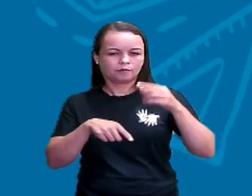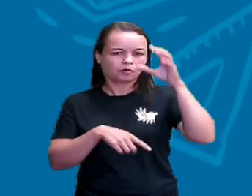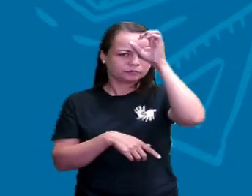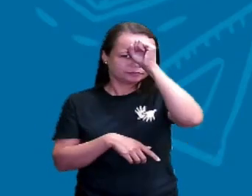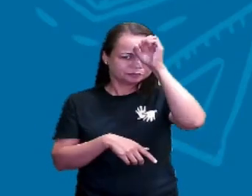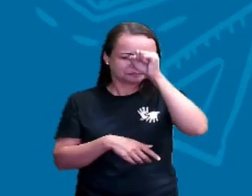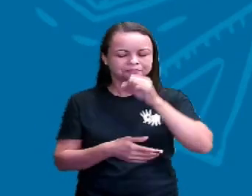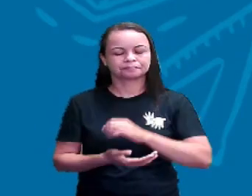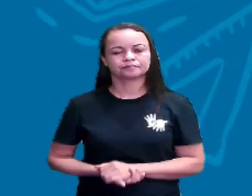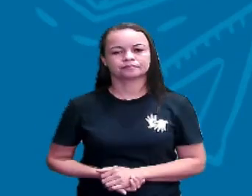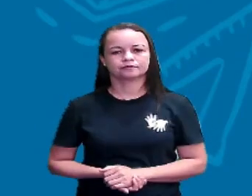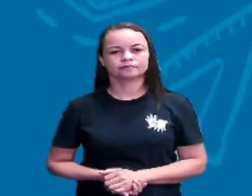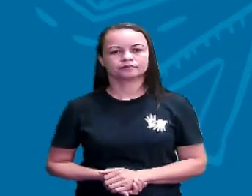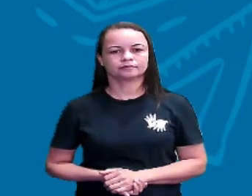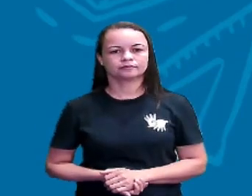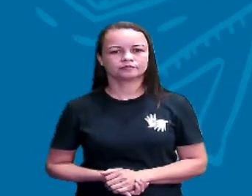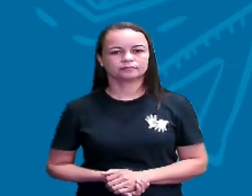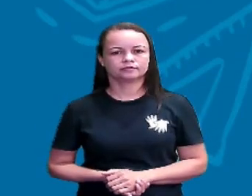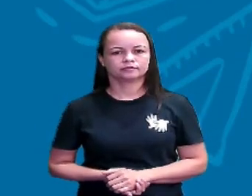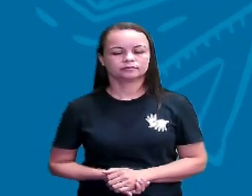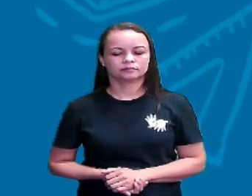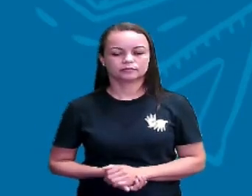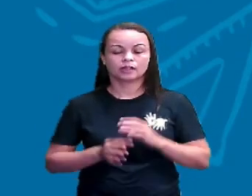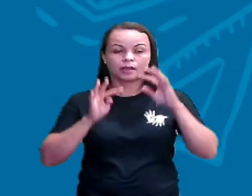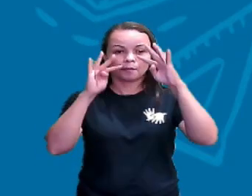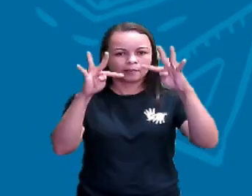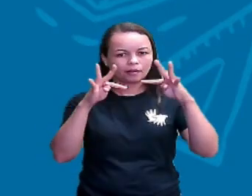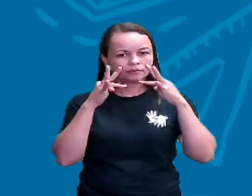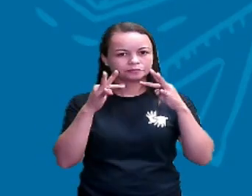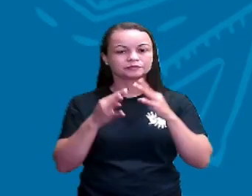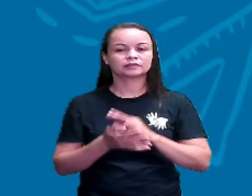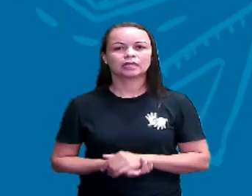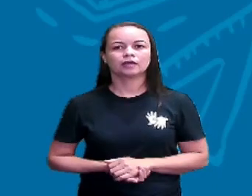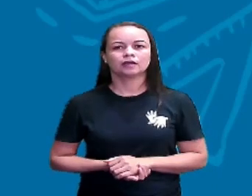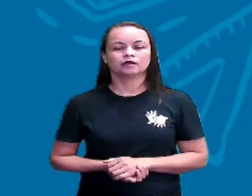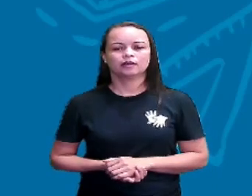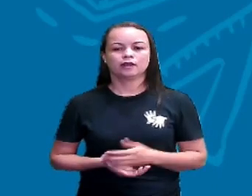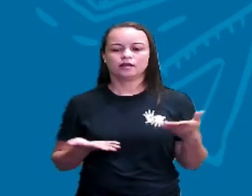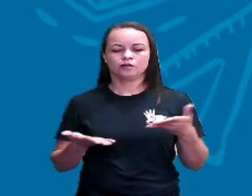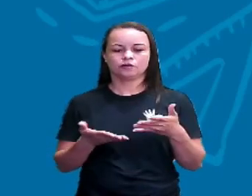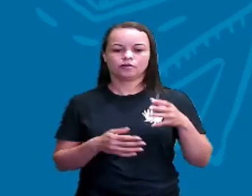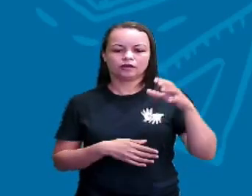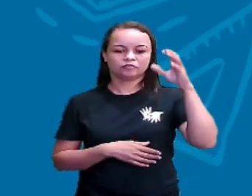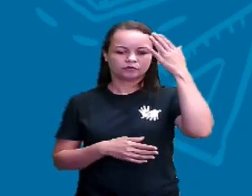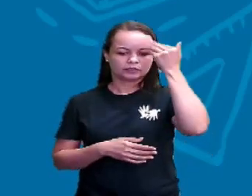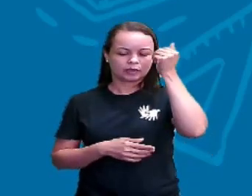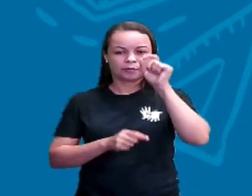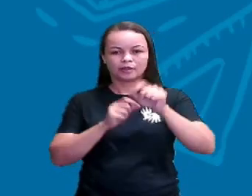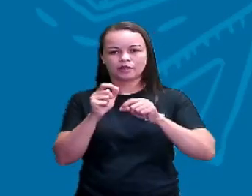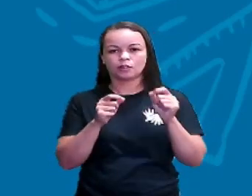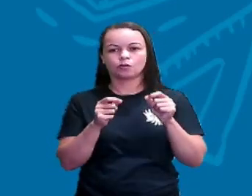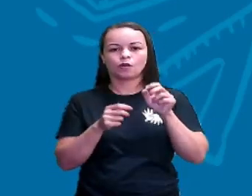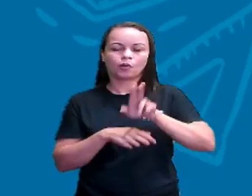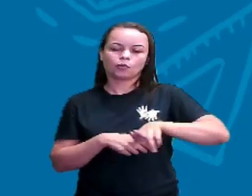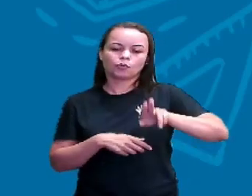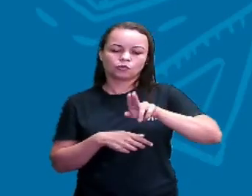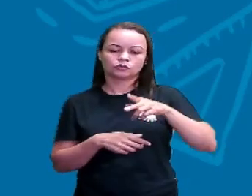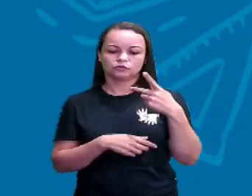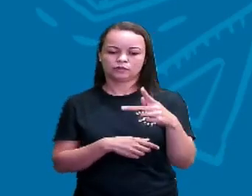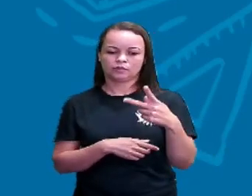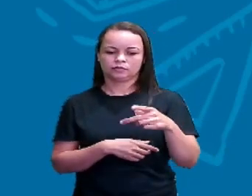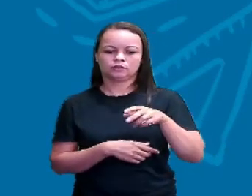pouco, tá? Então, preste atenção, que a gente vai saber agora qual é o outro uso desse